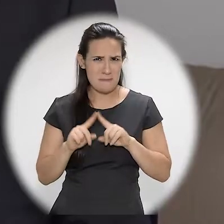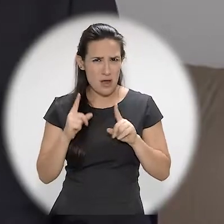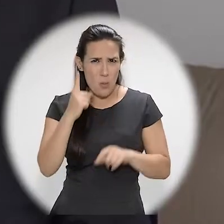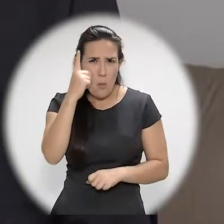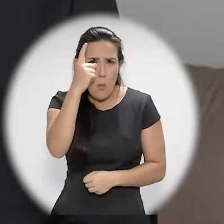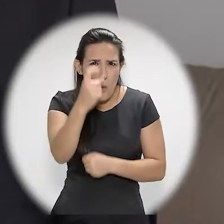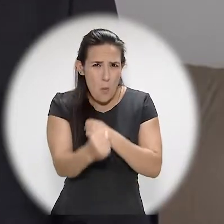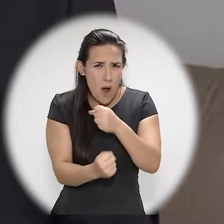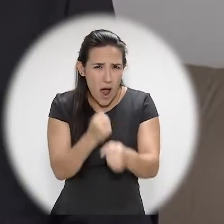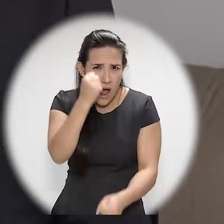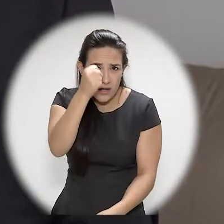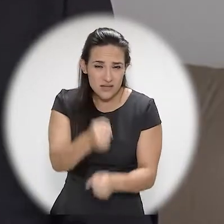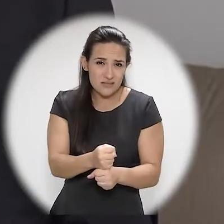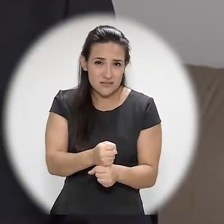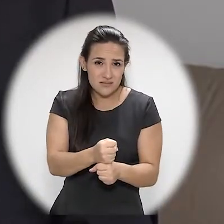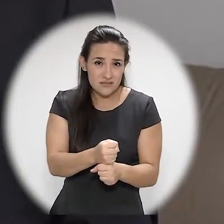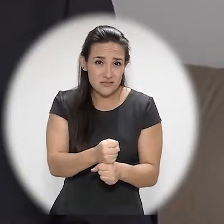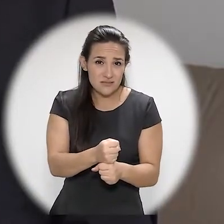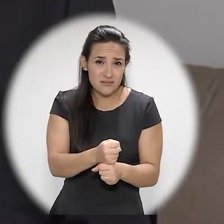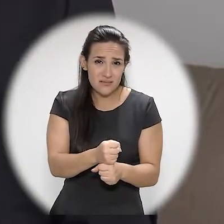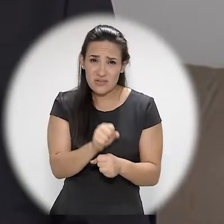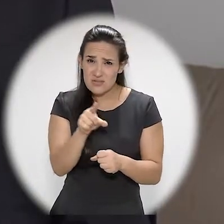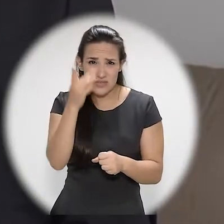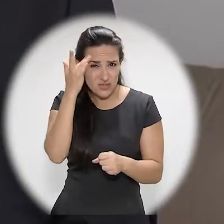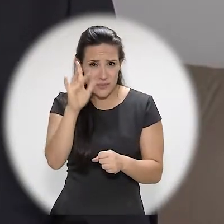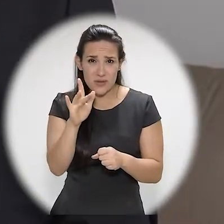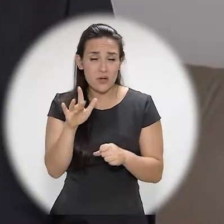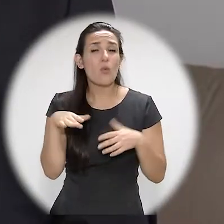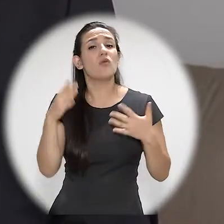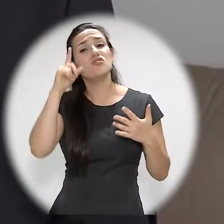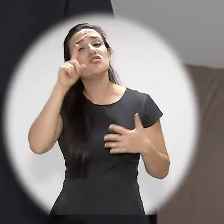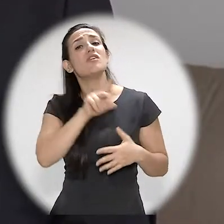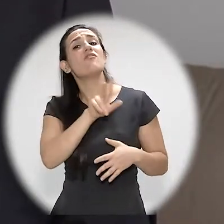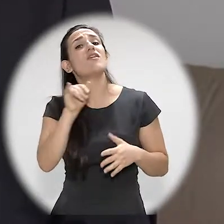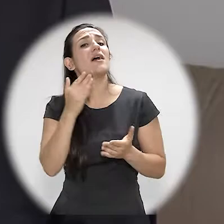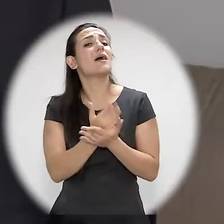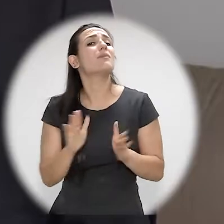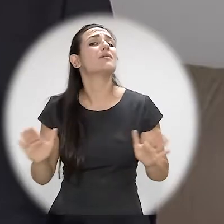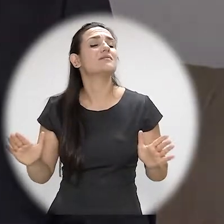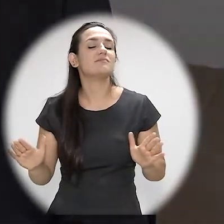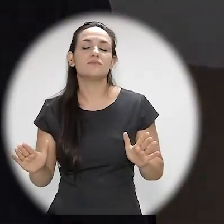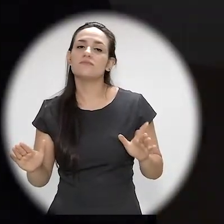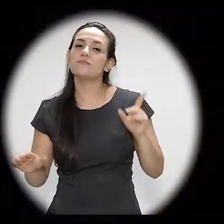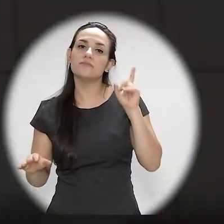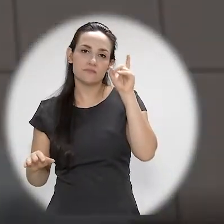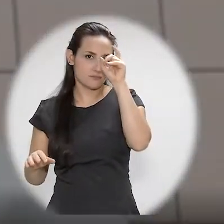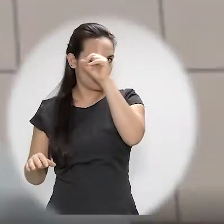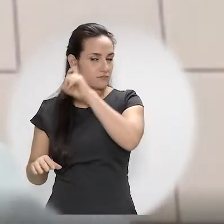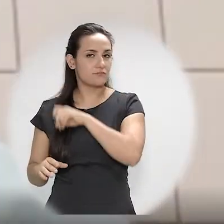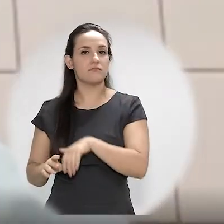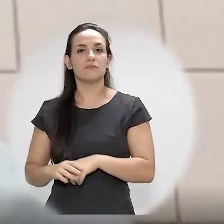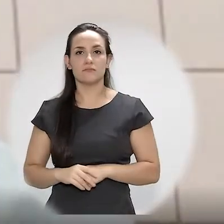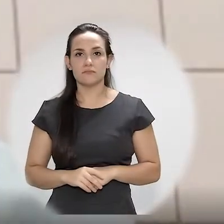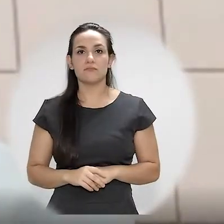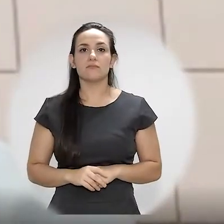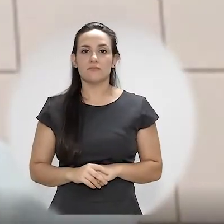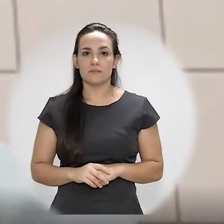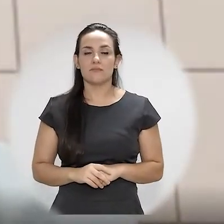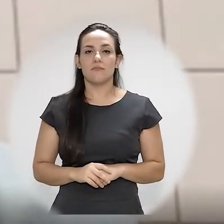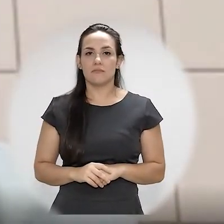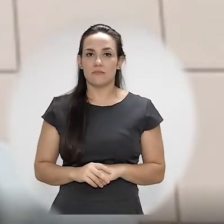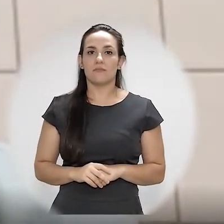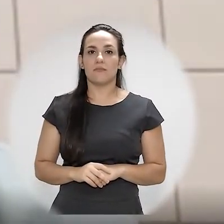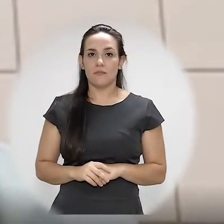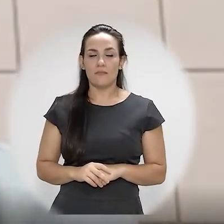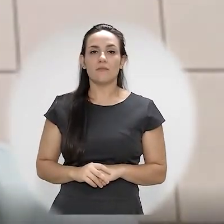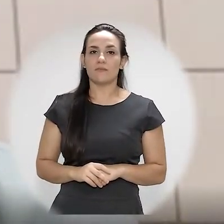isso 1 ano e sem perspectiva de saber quando é que vai acabar, é muito difícil. Então a gente já viveu tanta situação